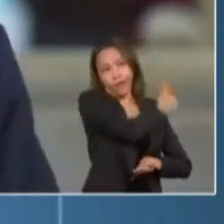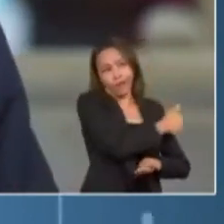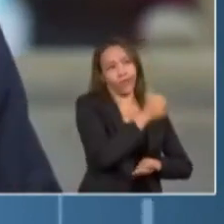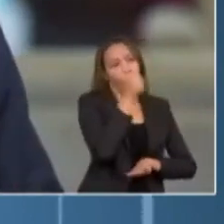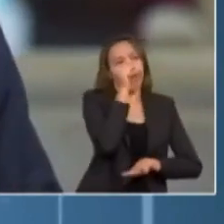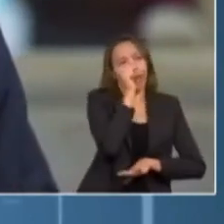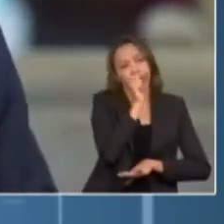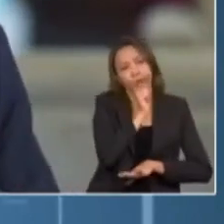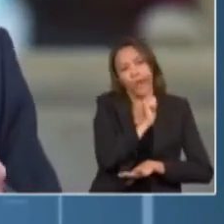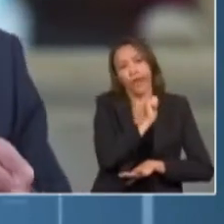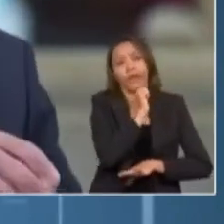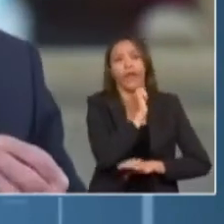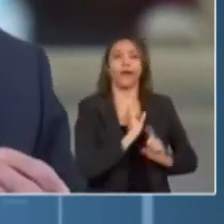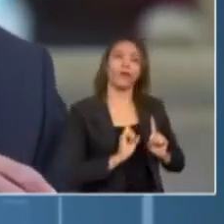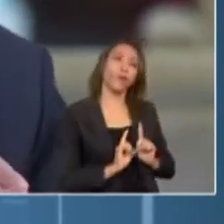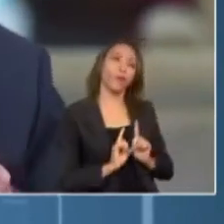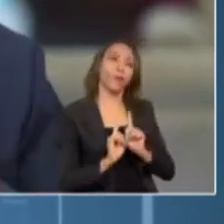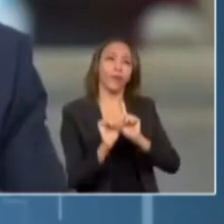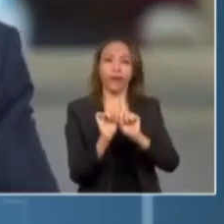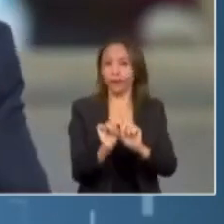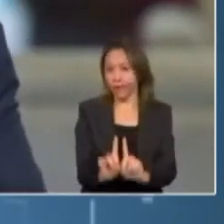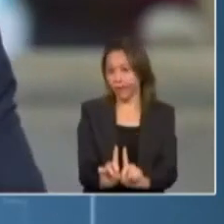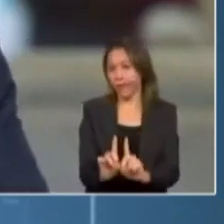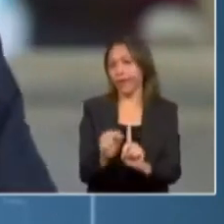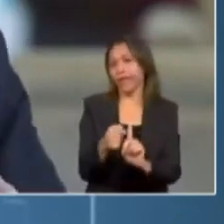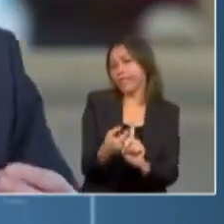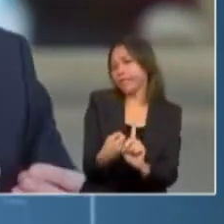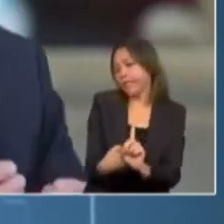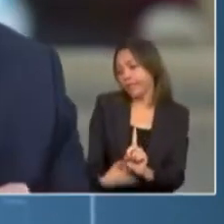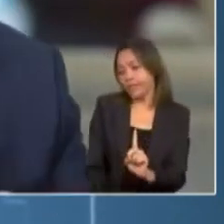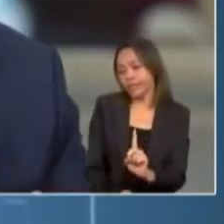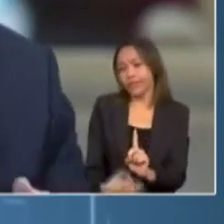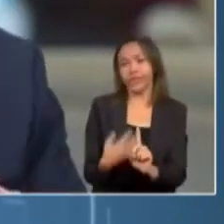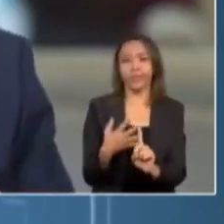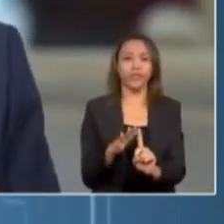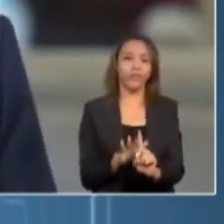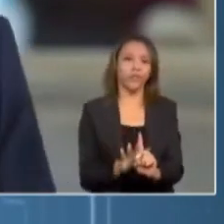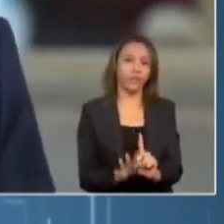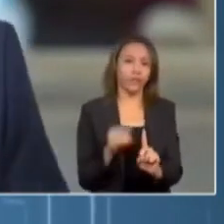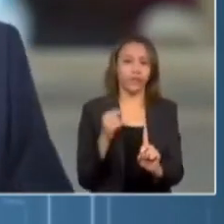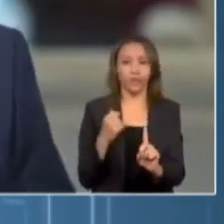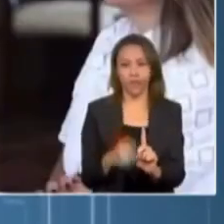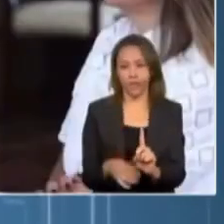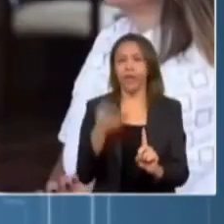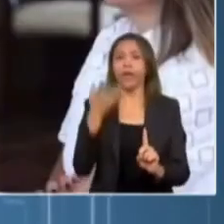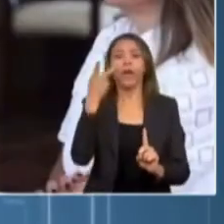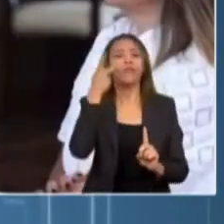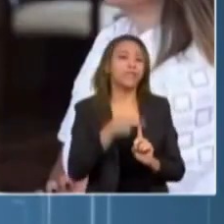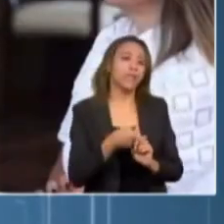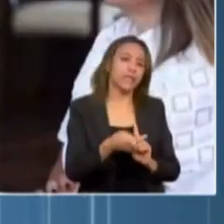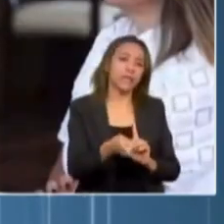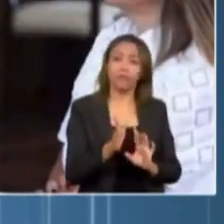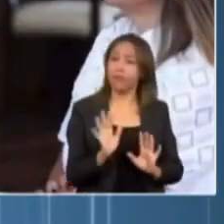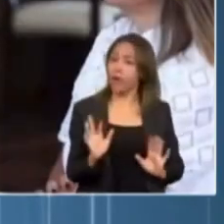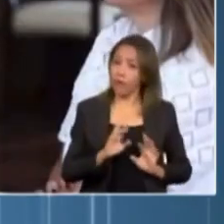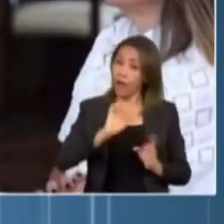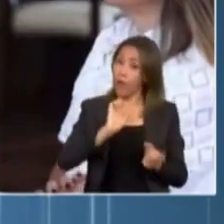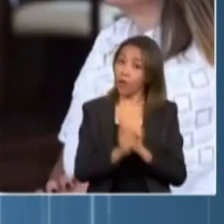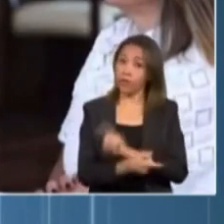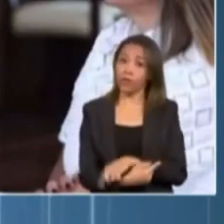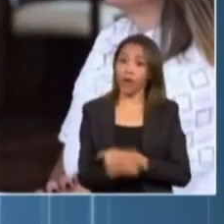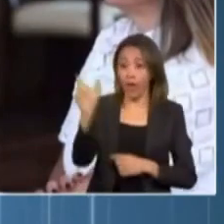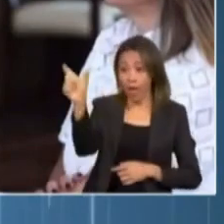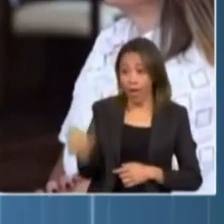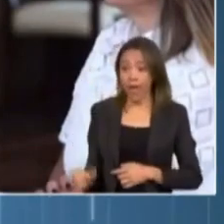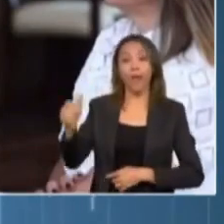momento, mas eu avalio que é muito mais exitosa do que prejudicial. Quem acha ruim